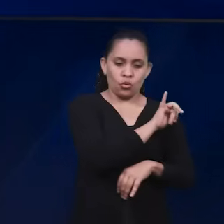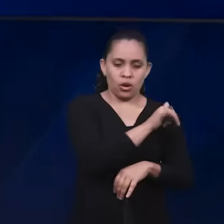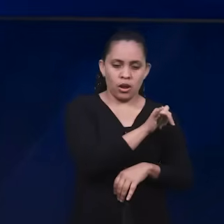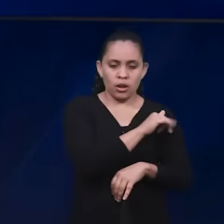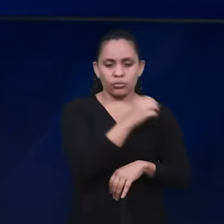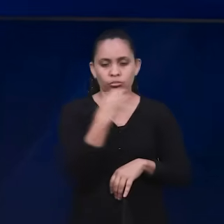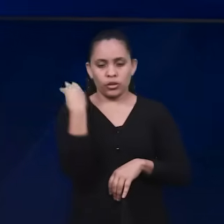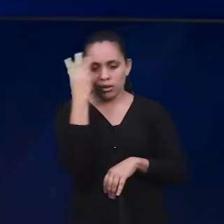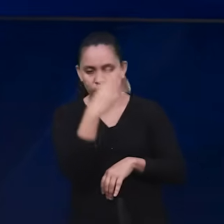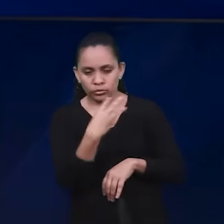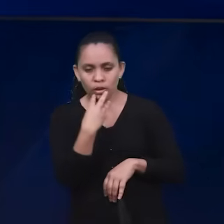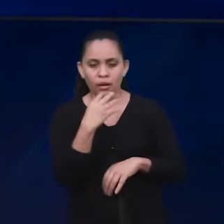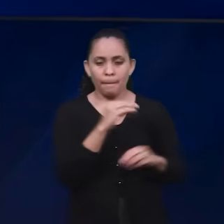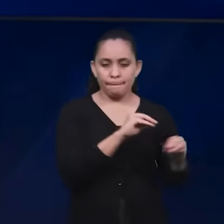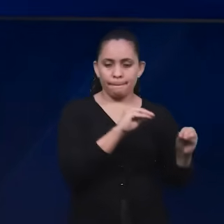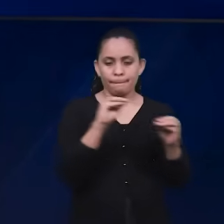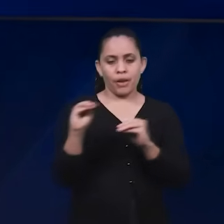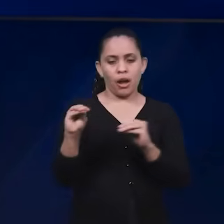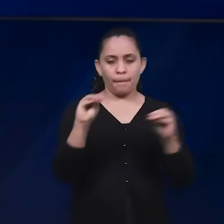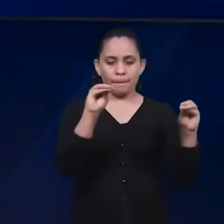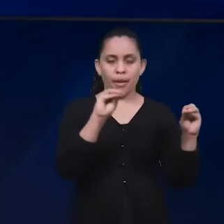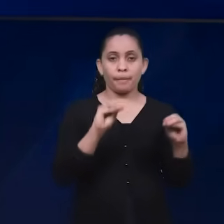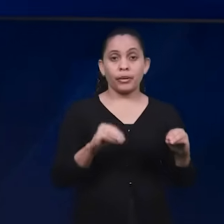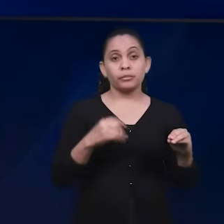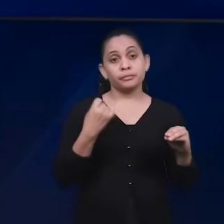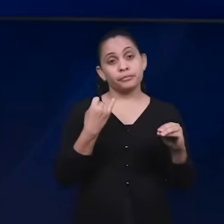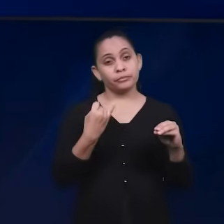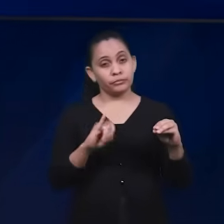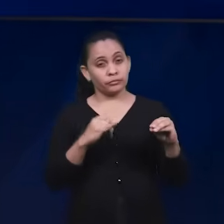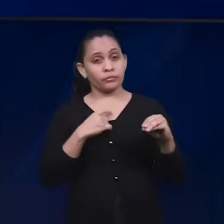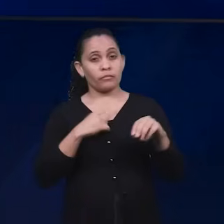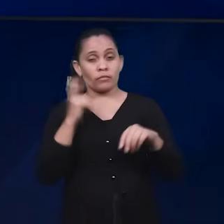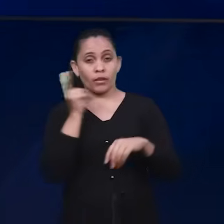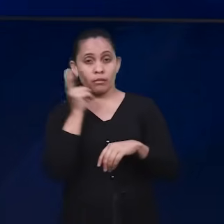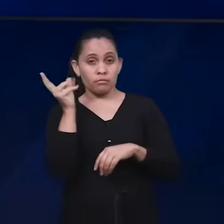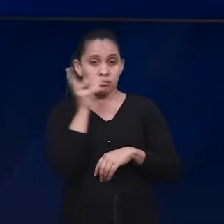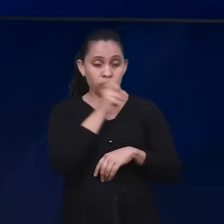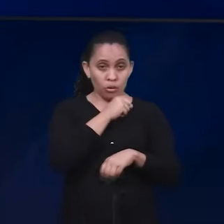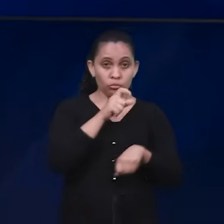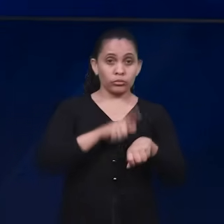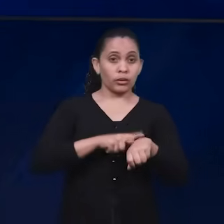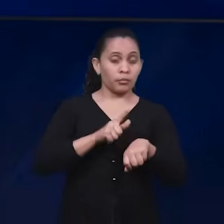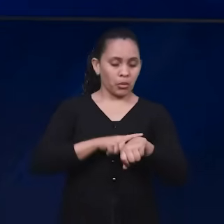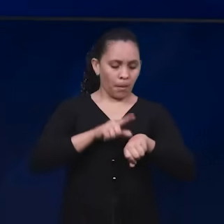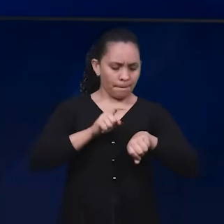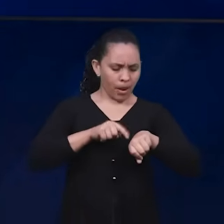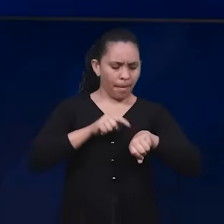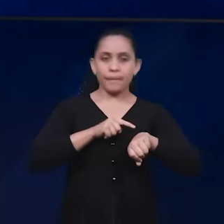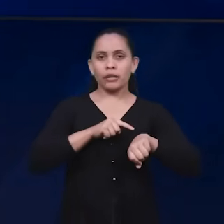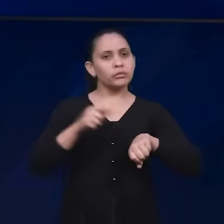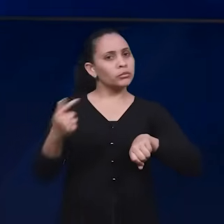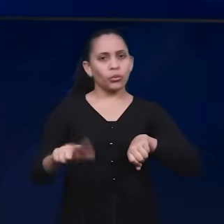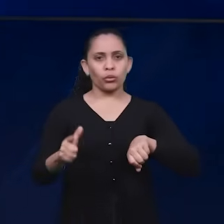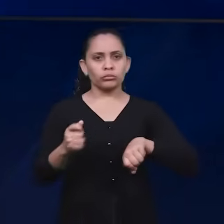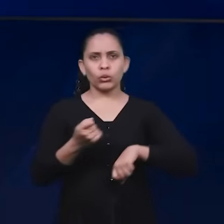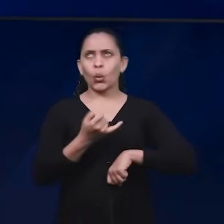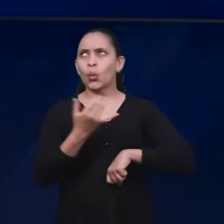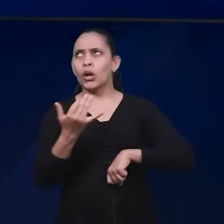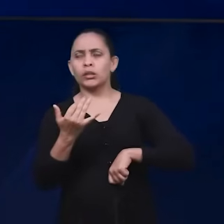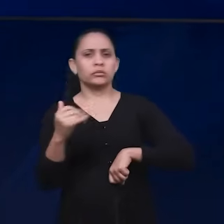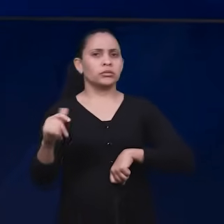eu vou gastar 13 horas até aquele lugar. Se você entrar no tempo da luz, o tempo não conta mais. É como